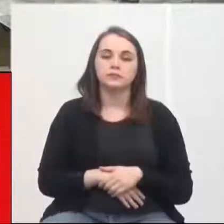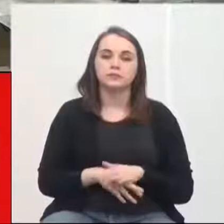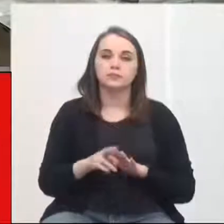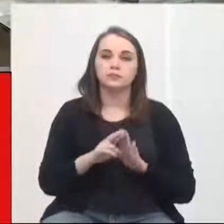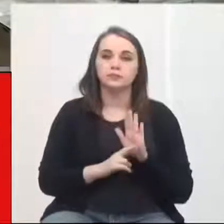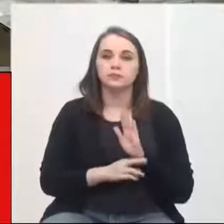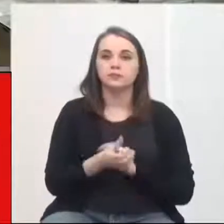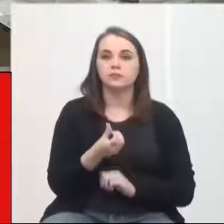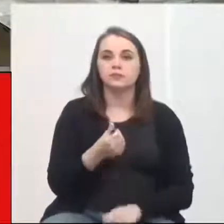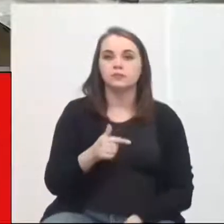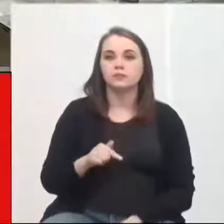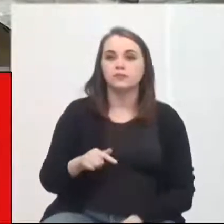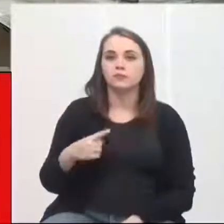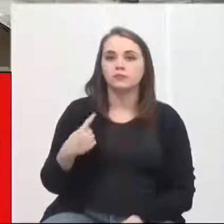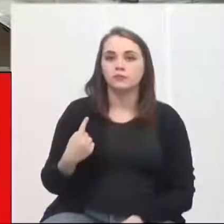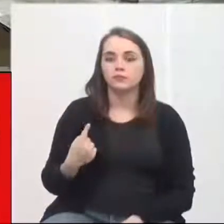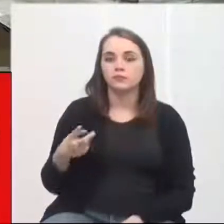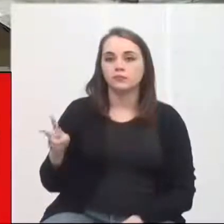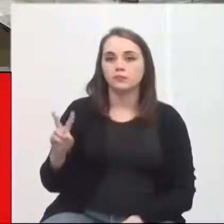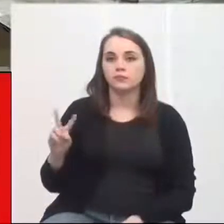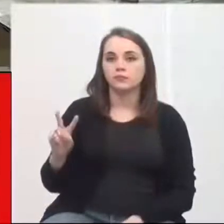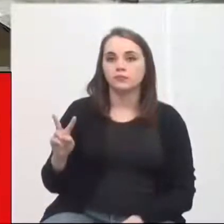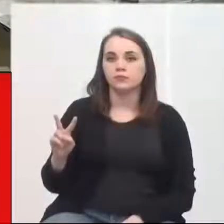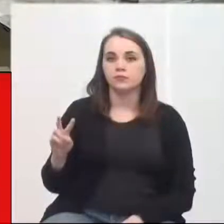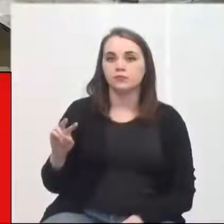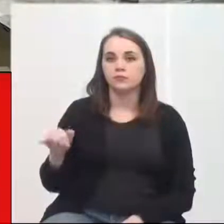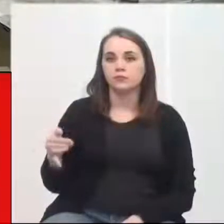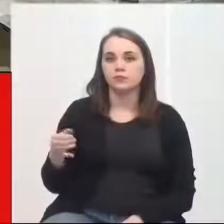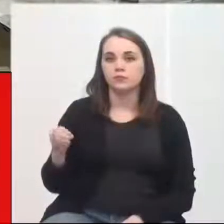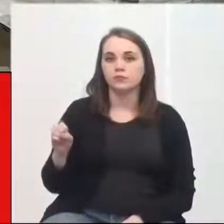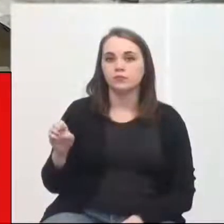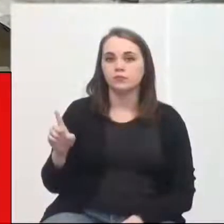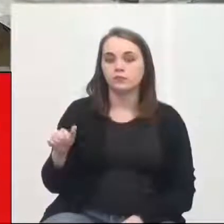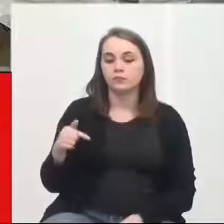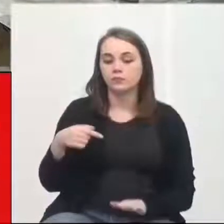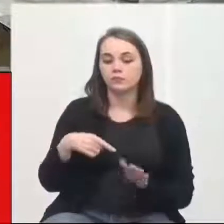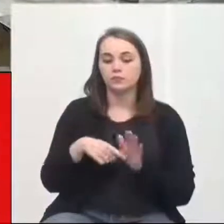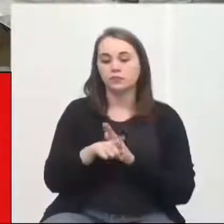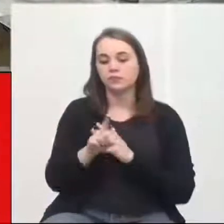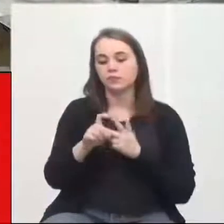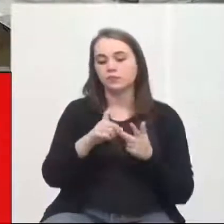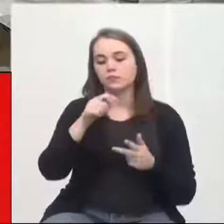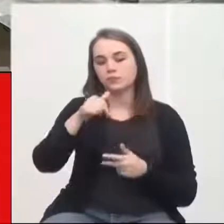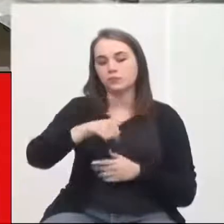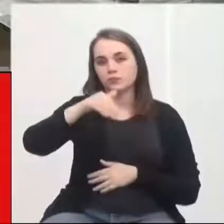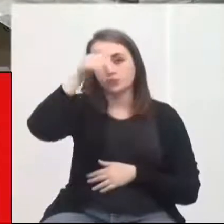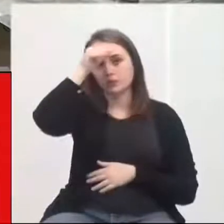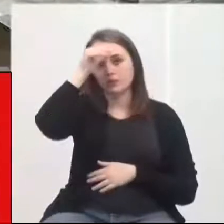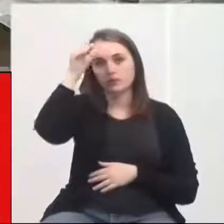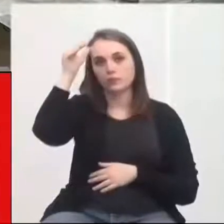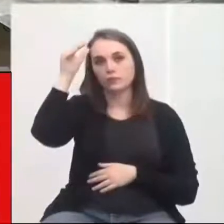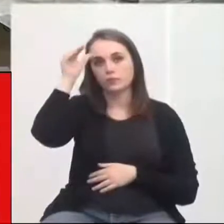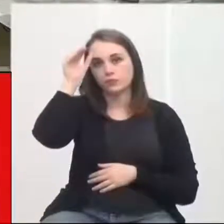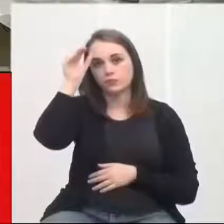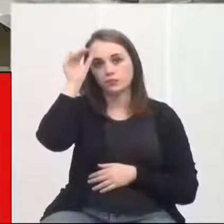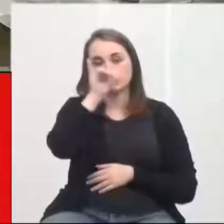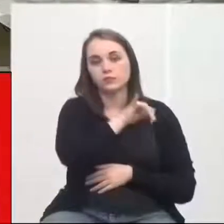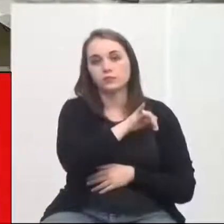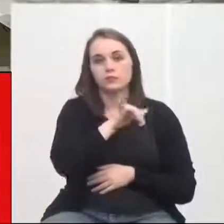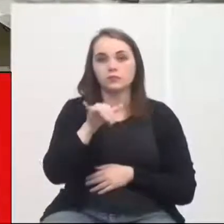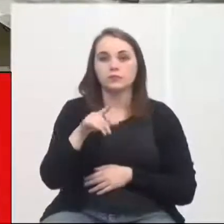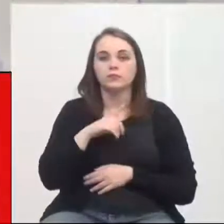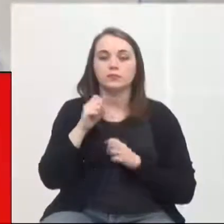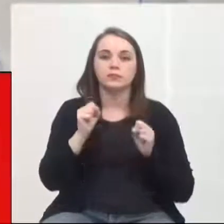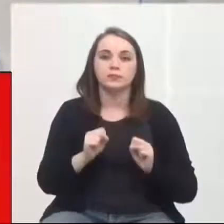requerimento 671-2021, de autoria do vereador José Paulo Ferrarese, envio de expediente ao chefe do Poder Executivo Municipal, questionando-se